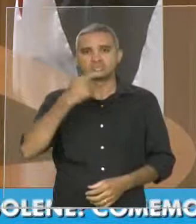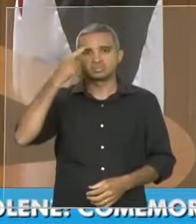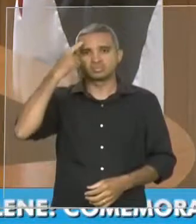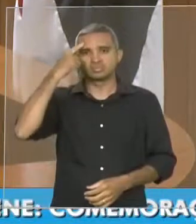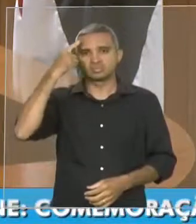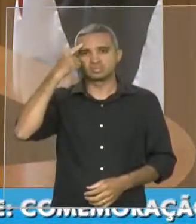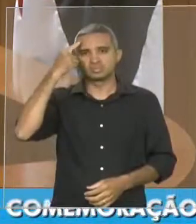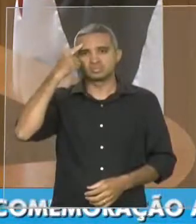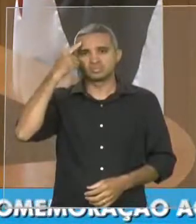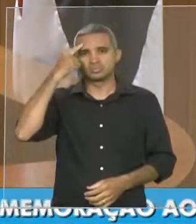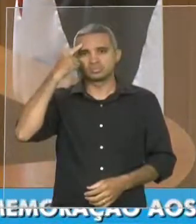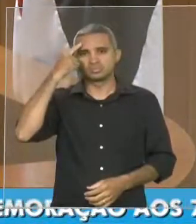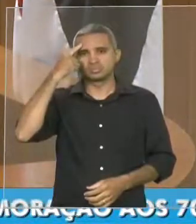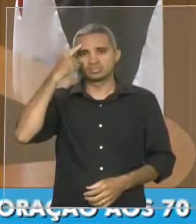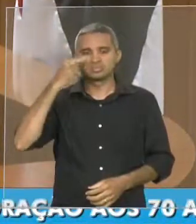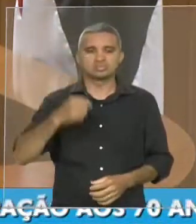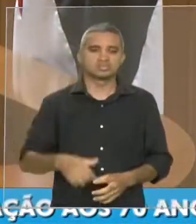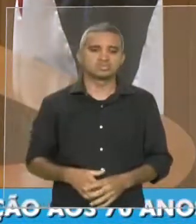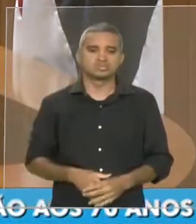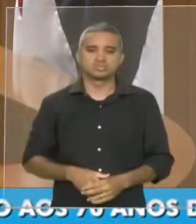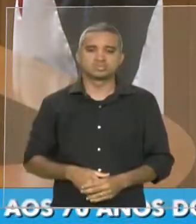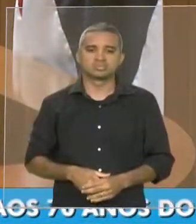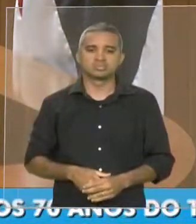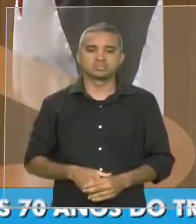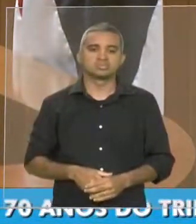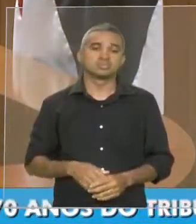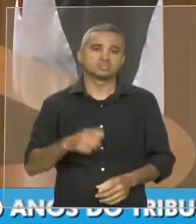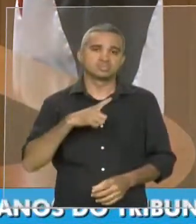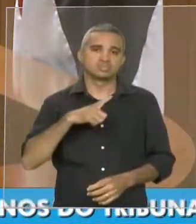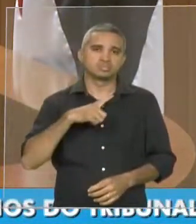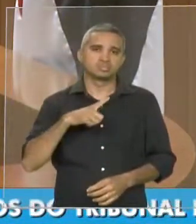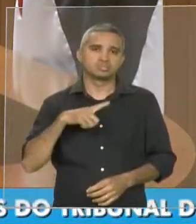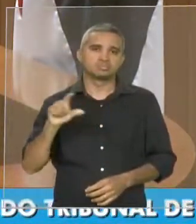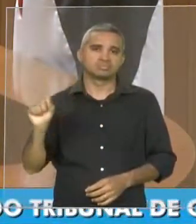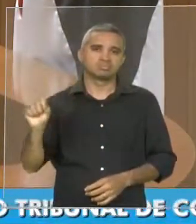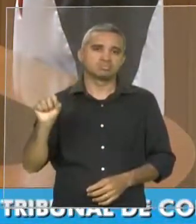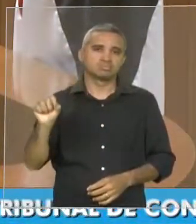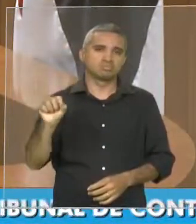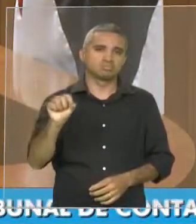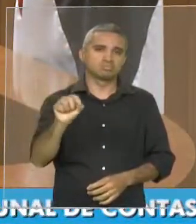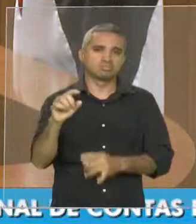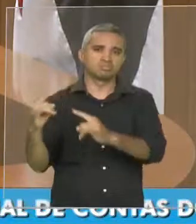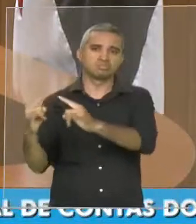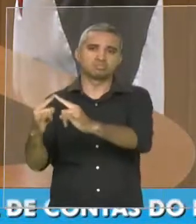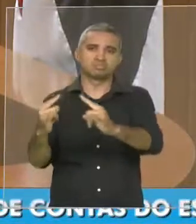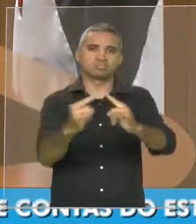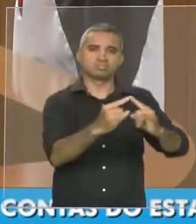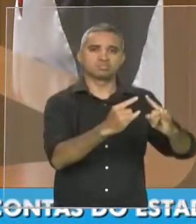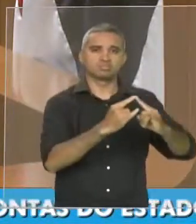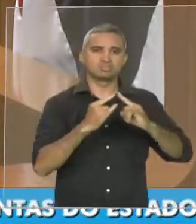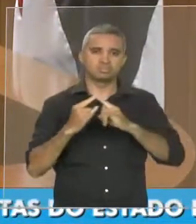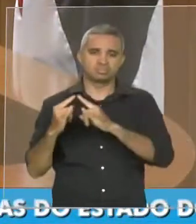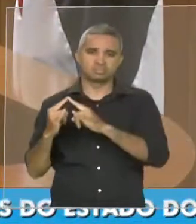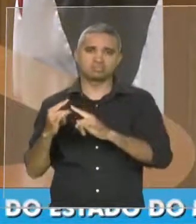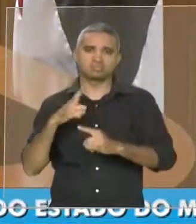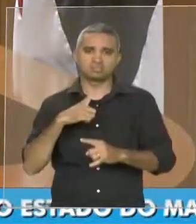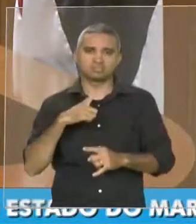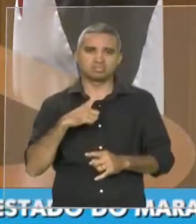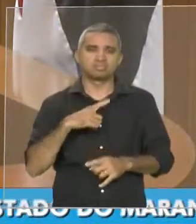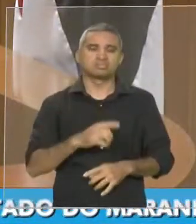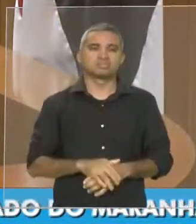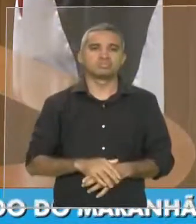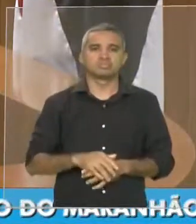indagando o seguinte: dentre todos os órgãos e entidades que compõem os diversos poderes da